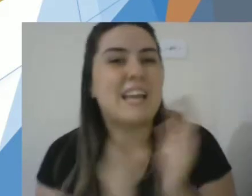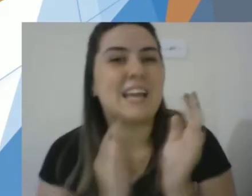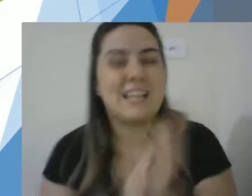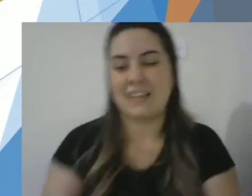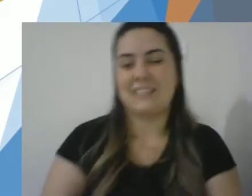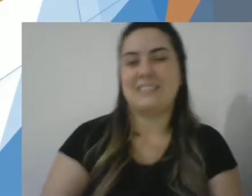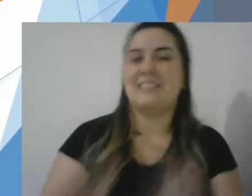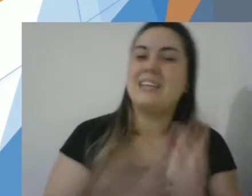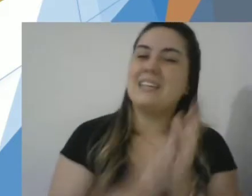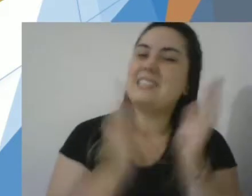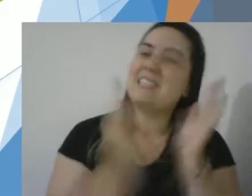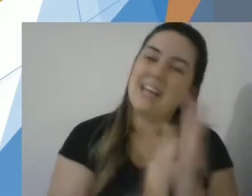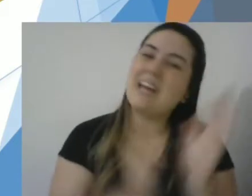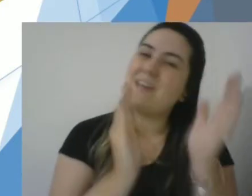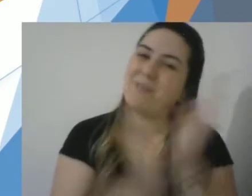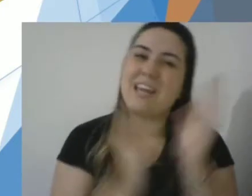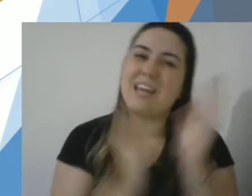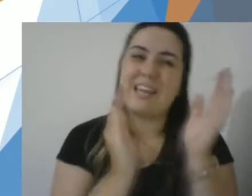segunda-feira,